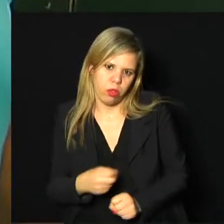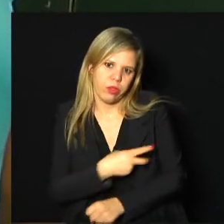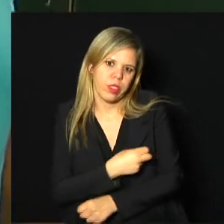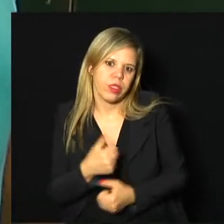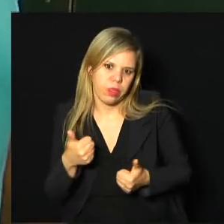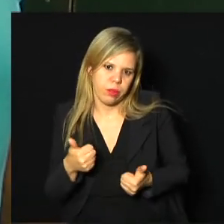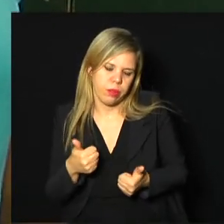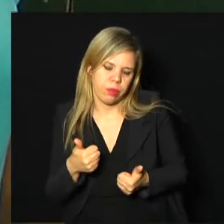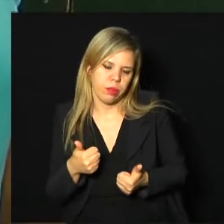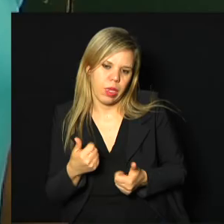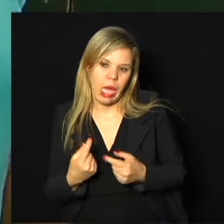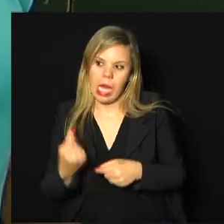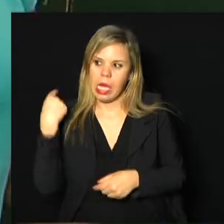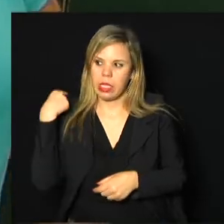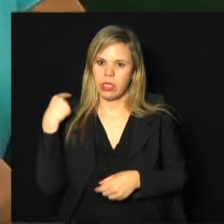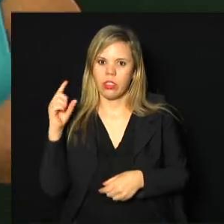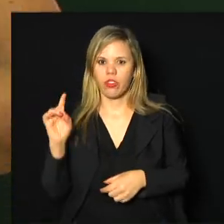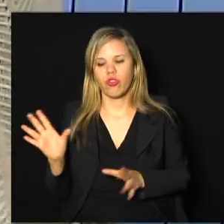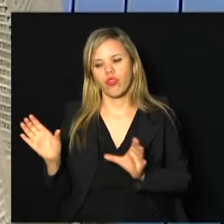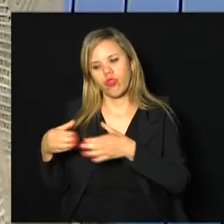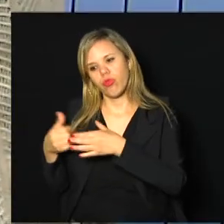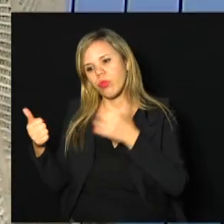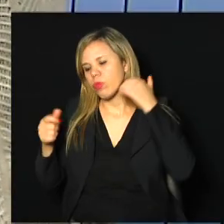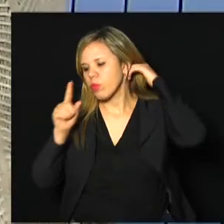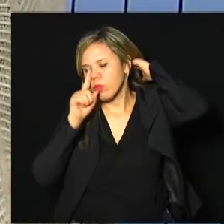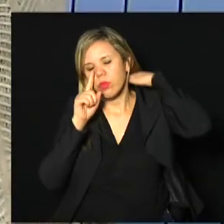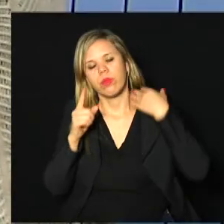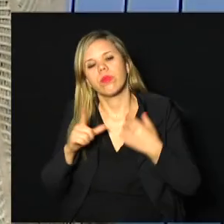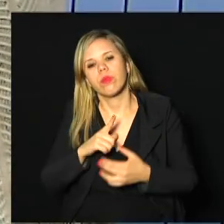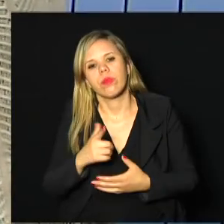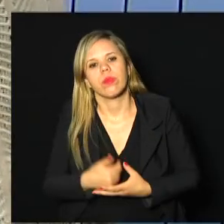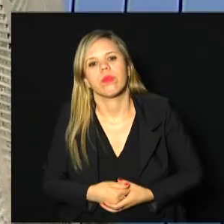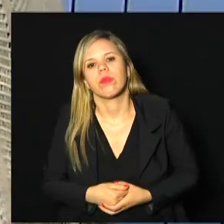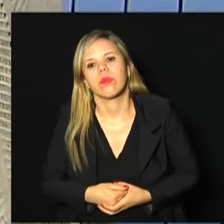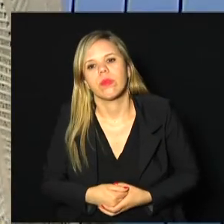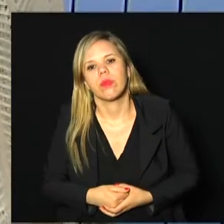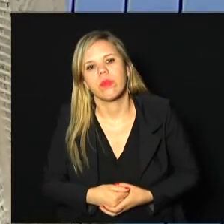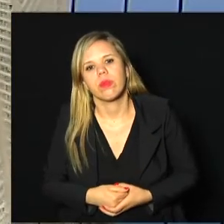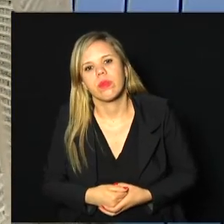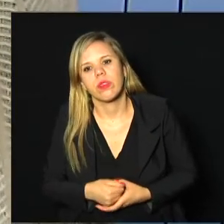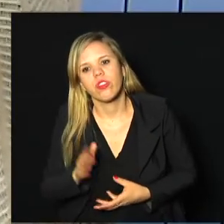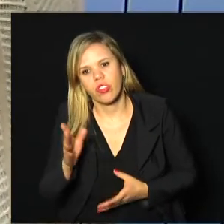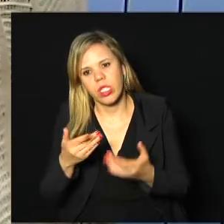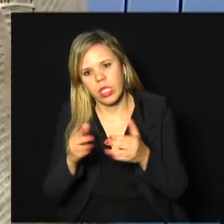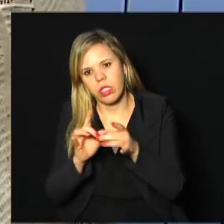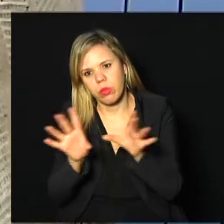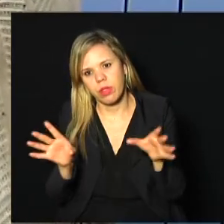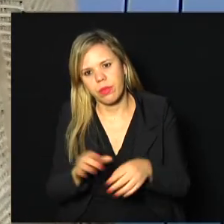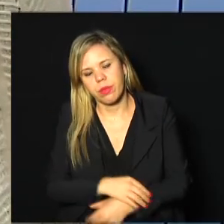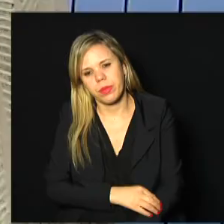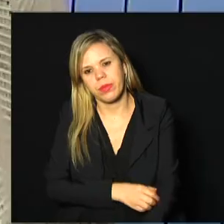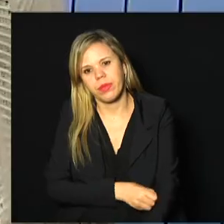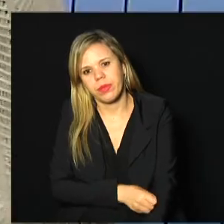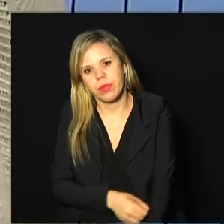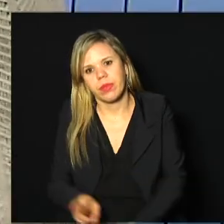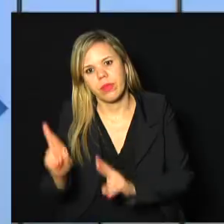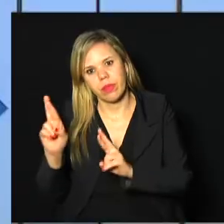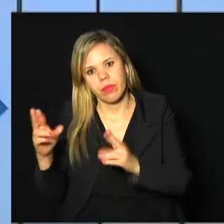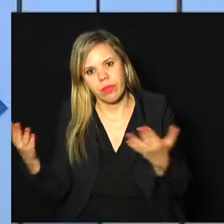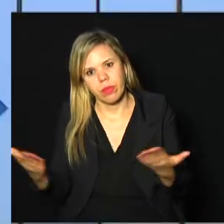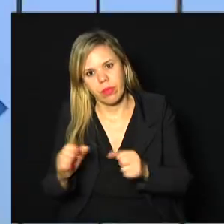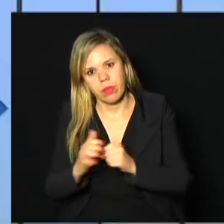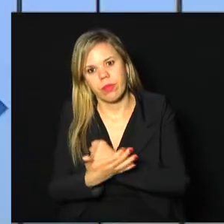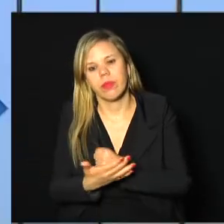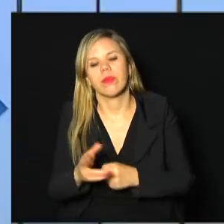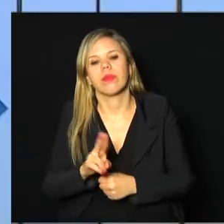pode se vacinar, né? Então, porque antes era primeiro grupo prioritário. Essa vacina a gente tem. Essa vacina tem, já está disponível, né? A esperança agora